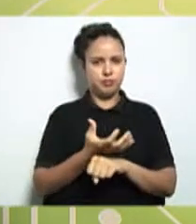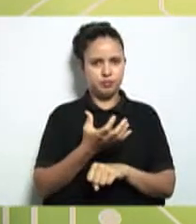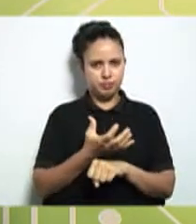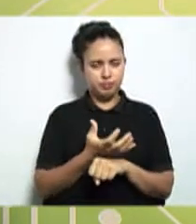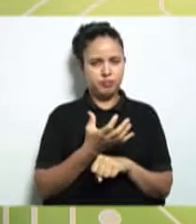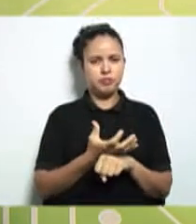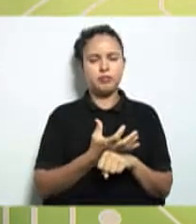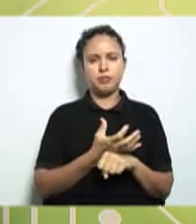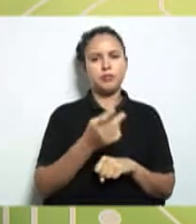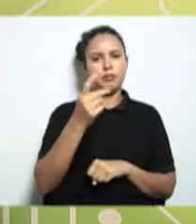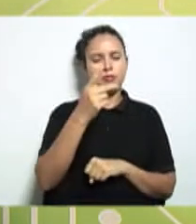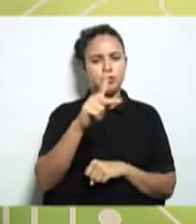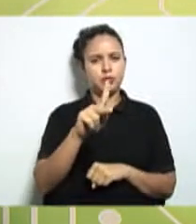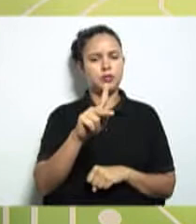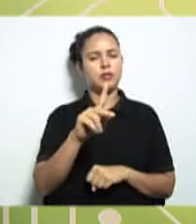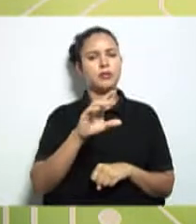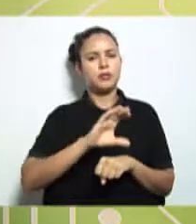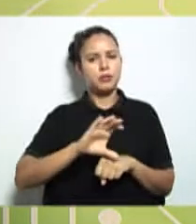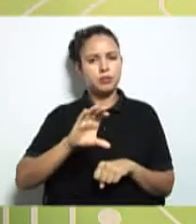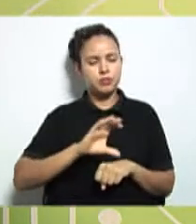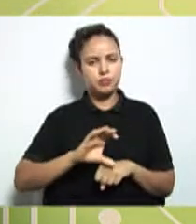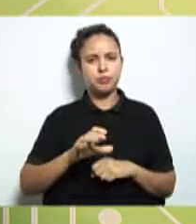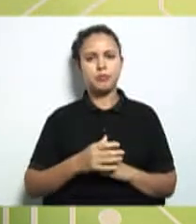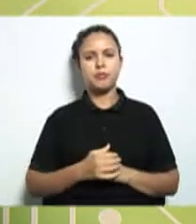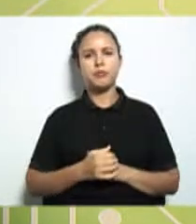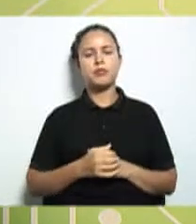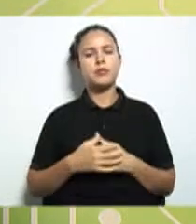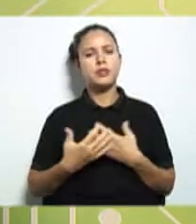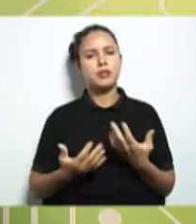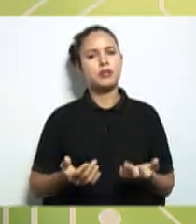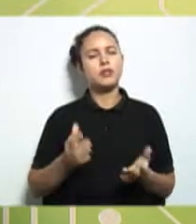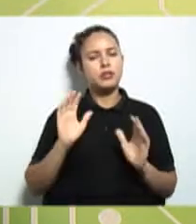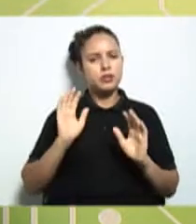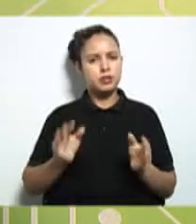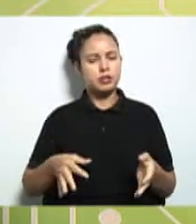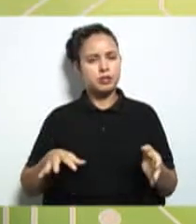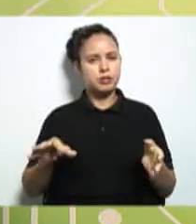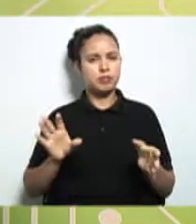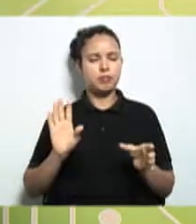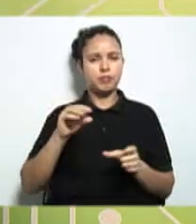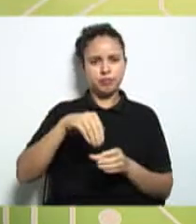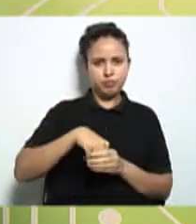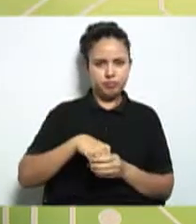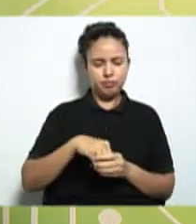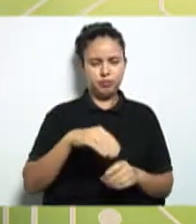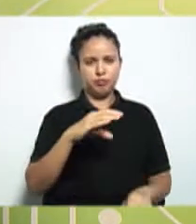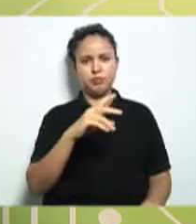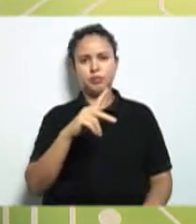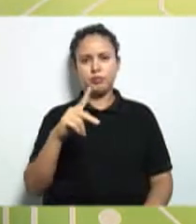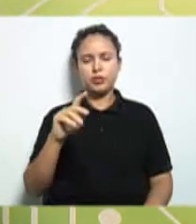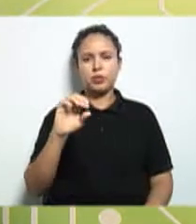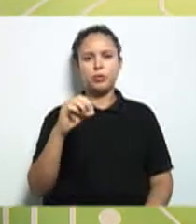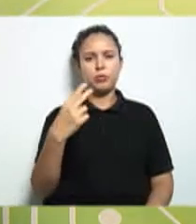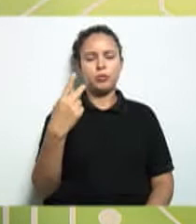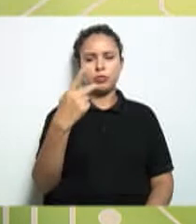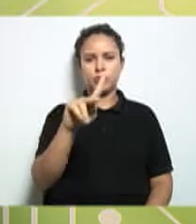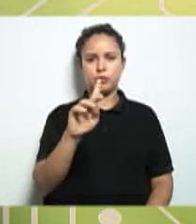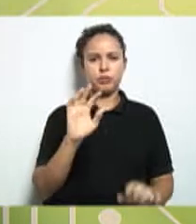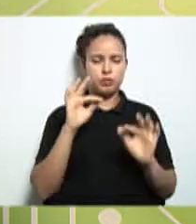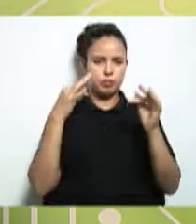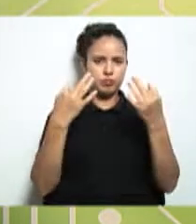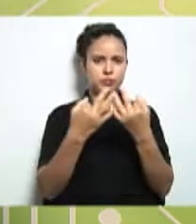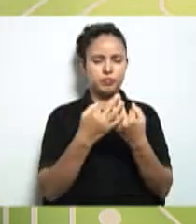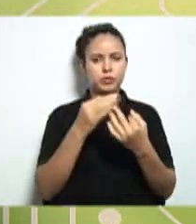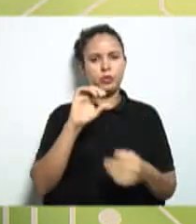seu curso. Então, de repente, você já atua em uma cooperativa ou um parente seu ou